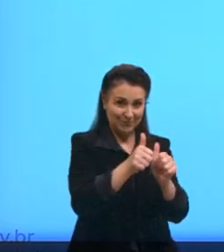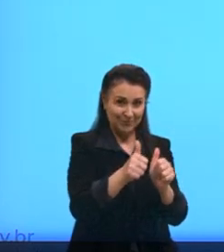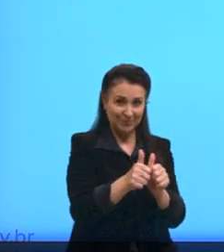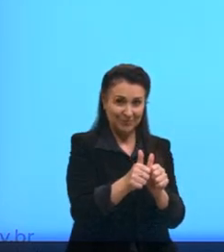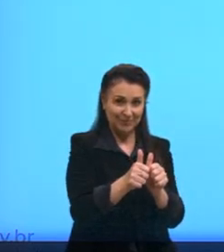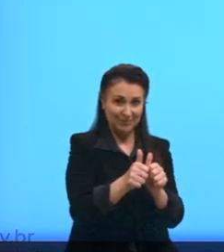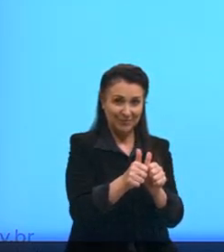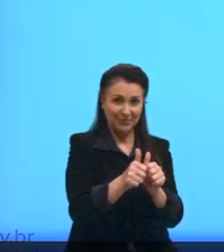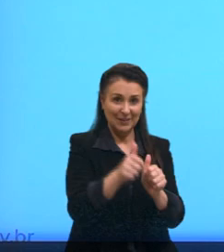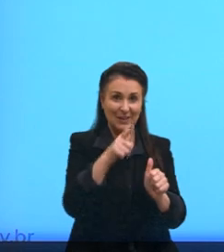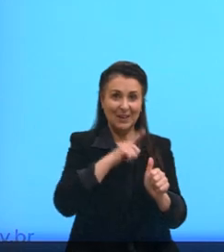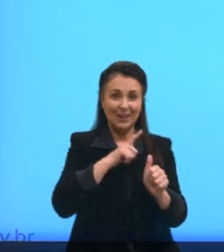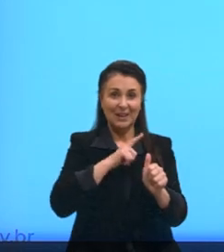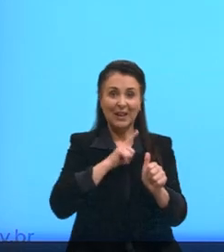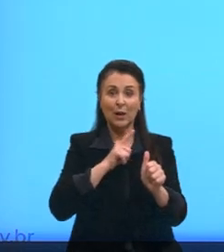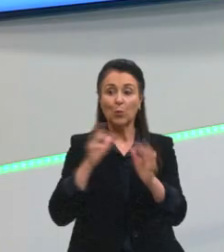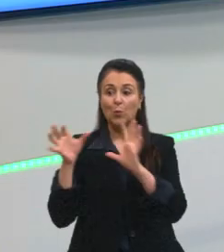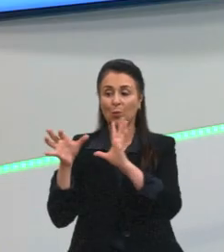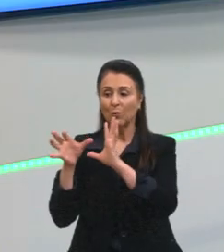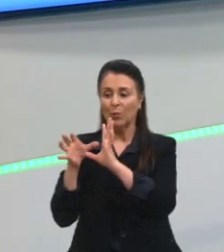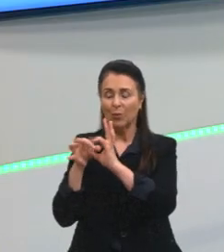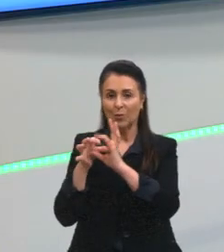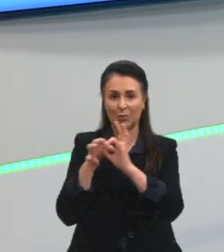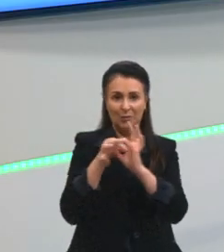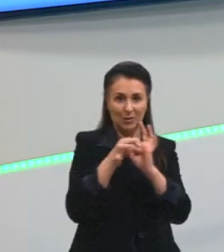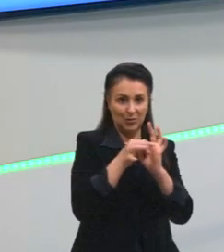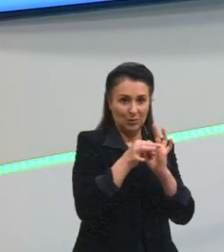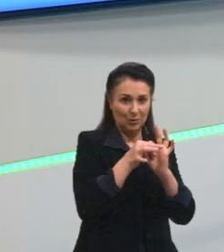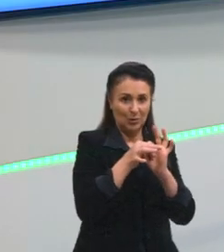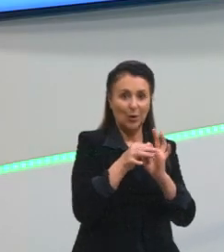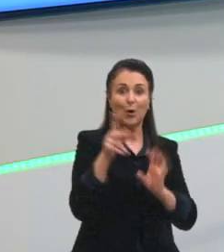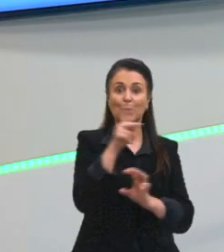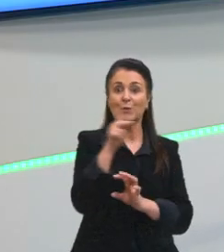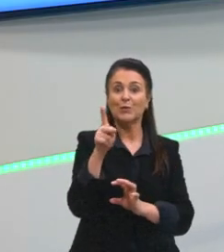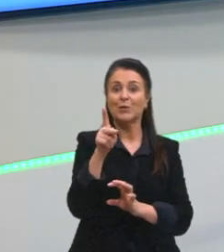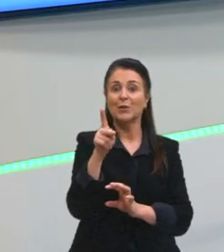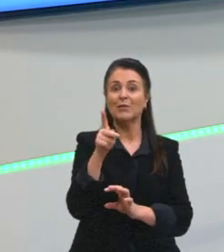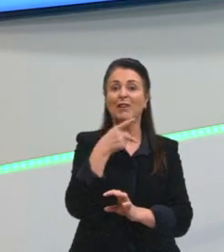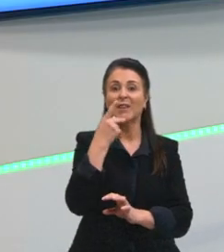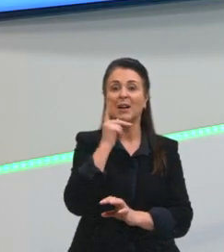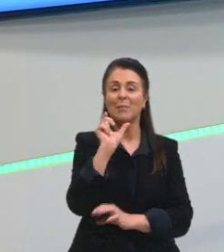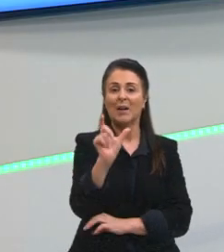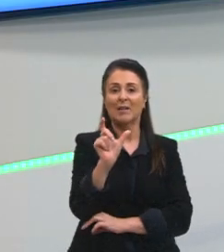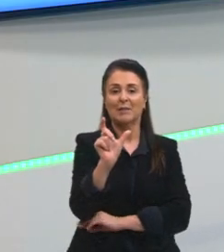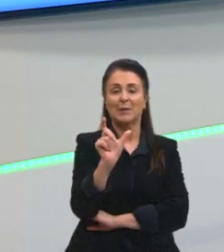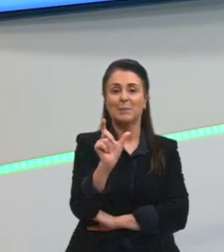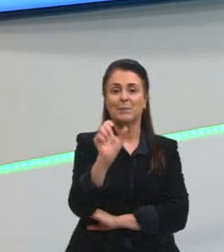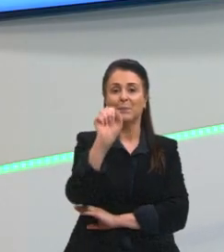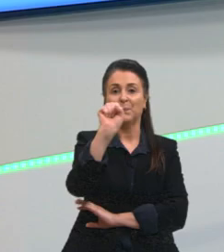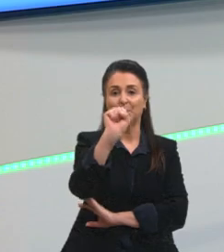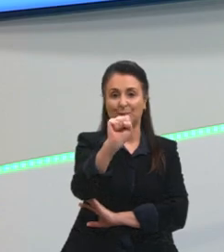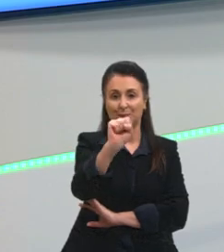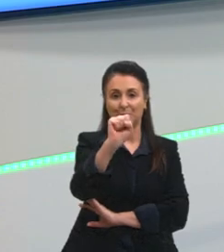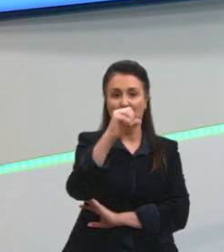Spring Eu tenho um contexto ou só É frequente que não está aqui excluindo